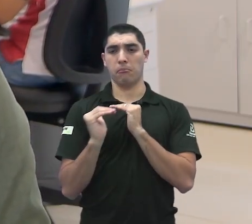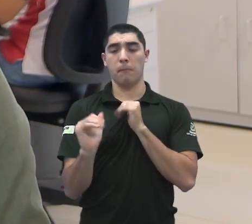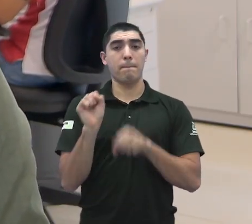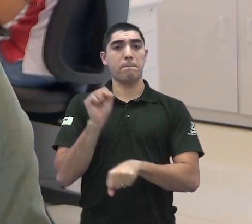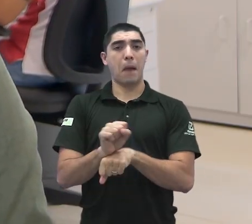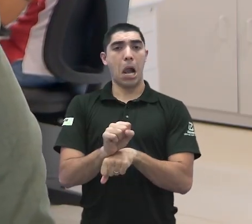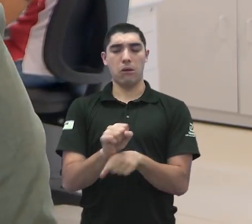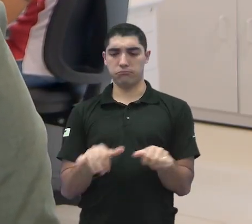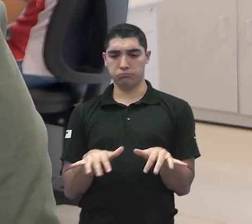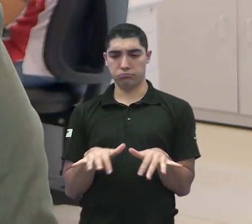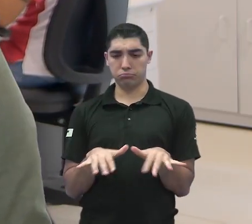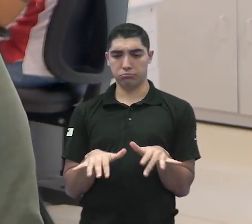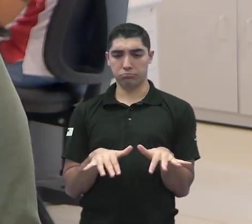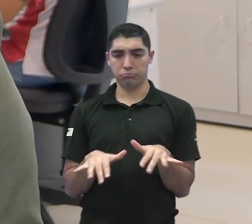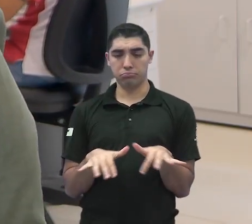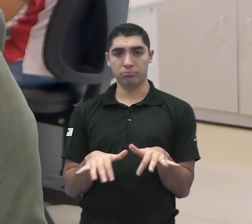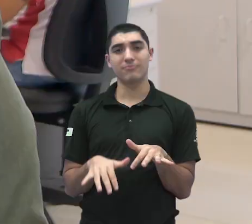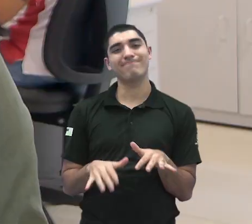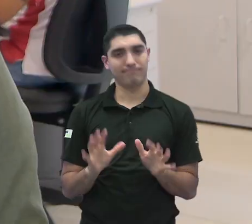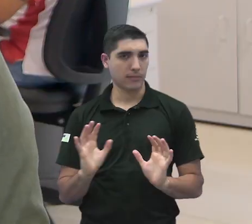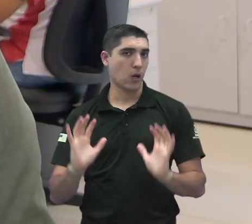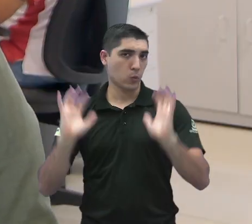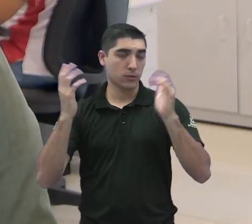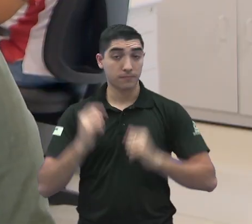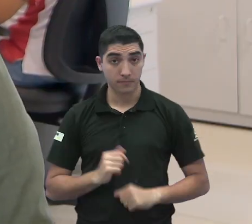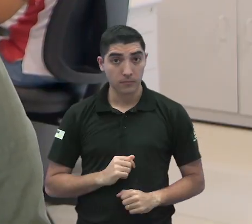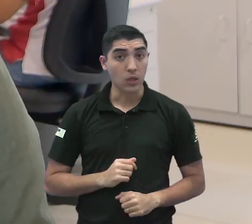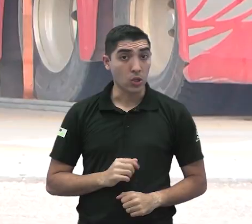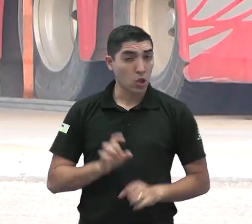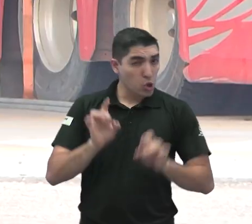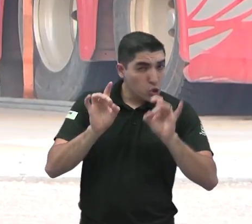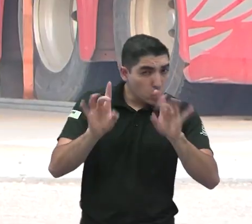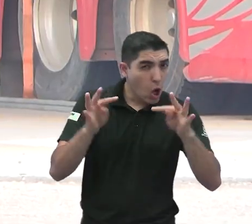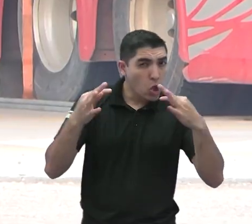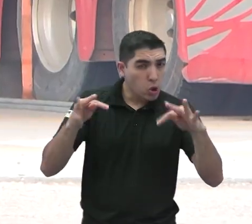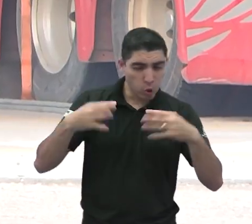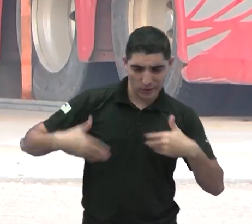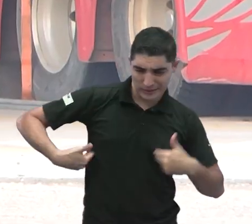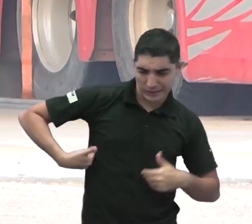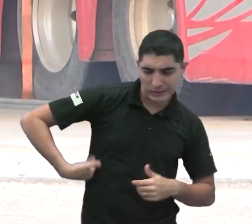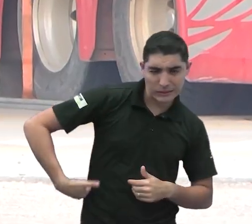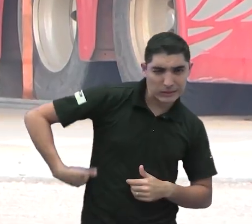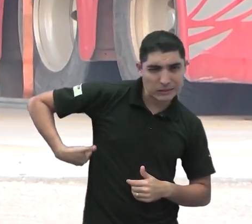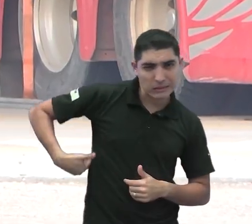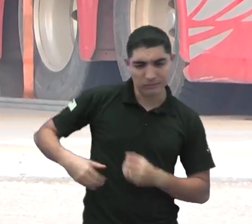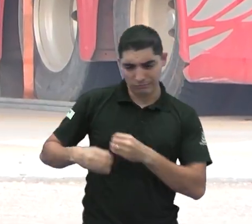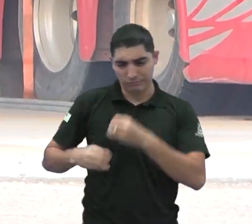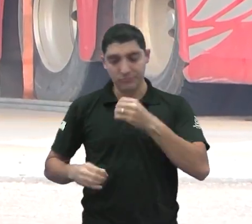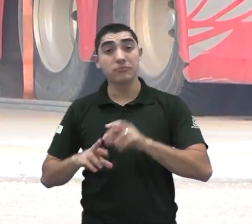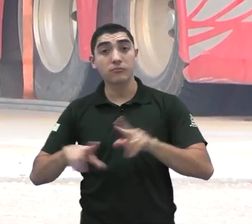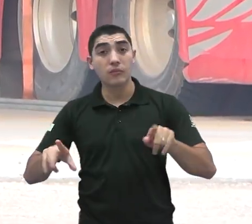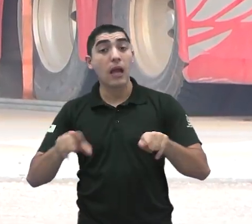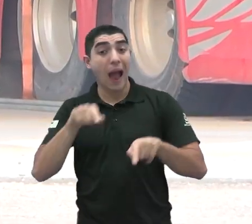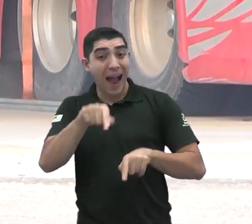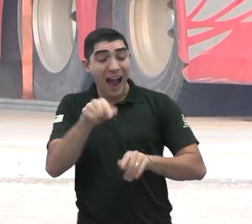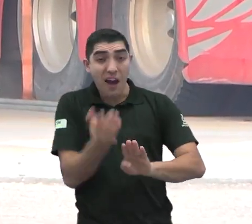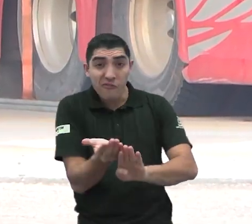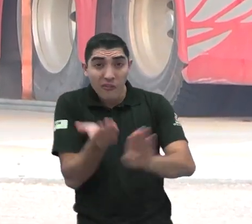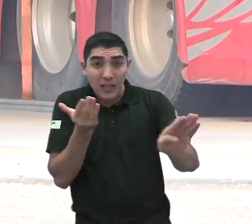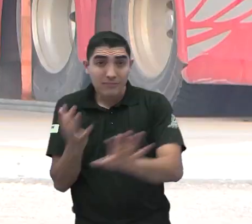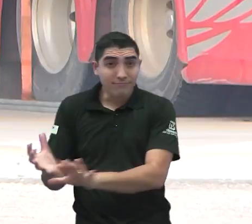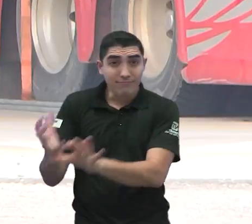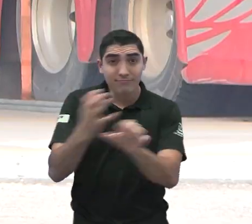posturas estáticas, à inadequação de algum mobiliário, de alguma atividade de trabalho. Só por dores nas costas e hérnia de disco, os números